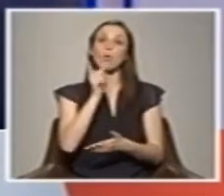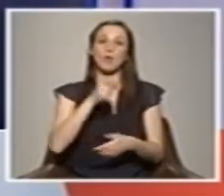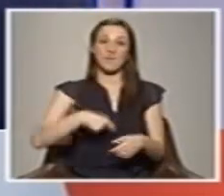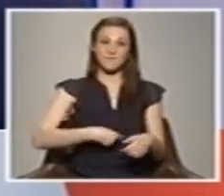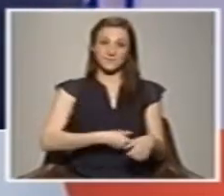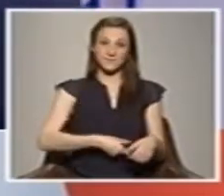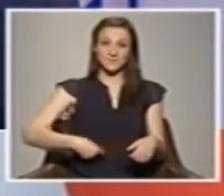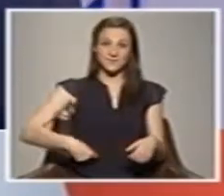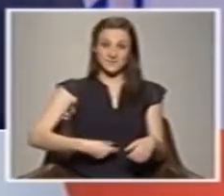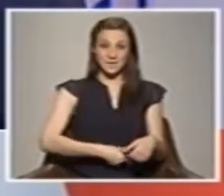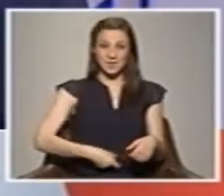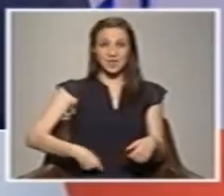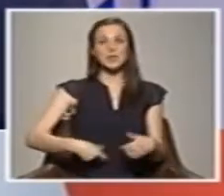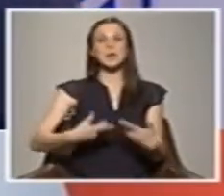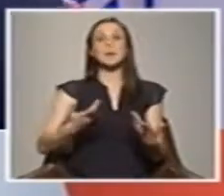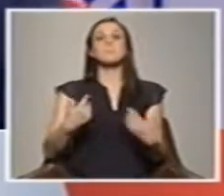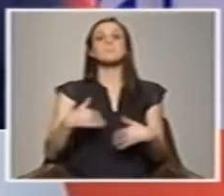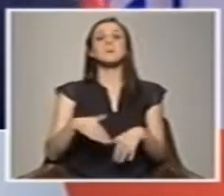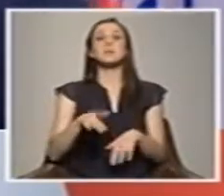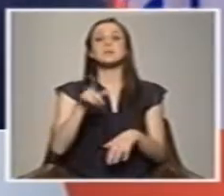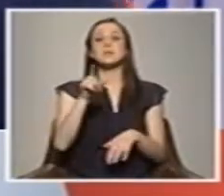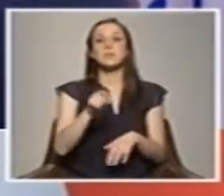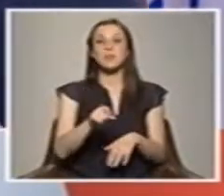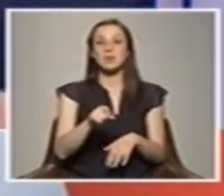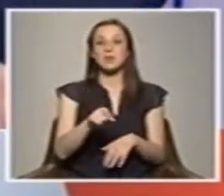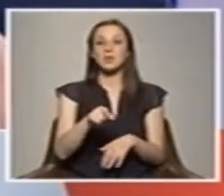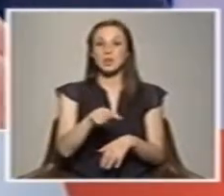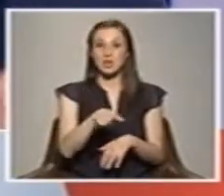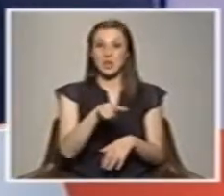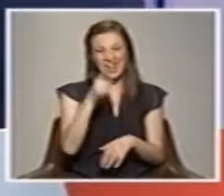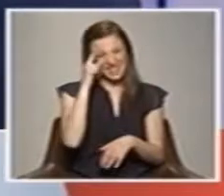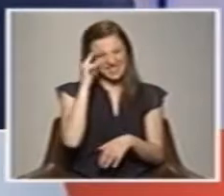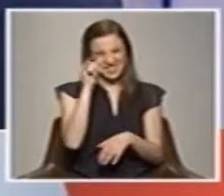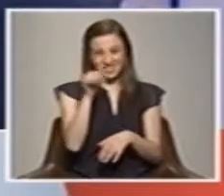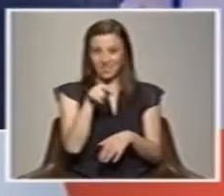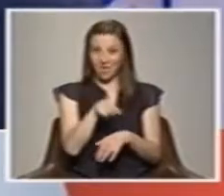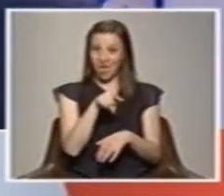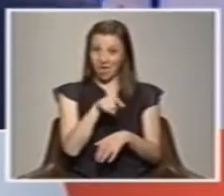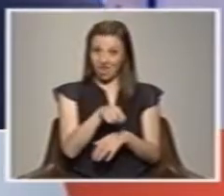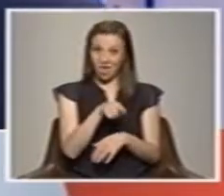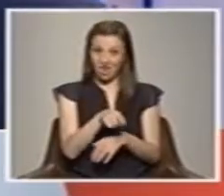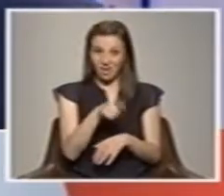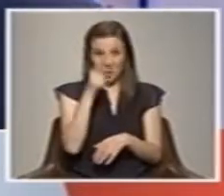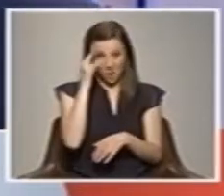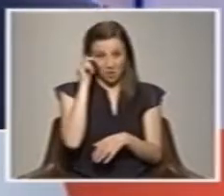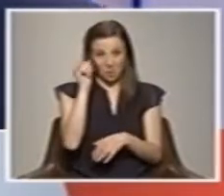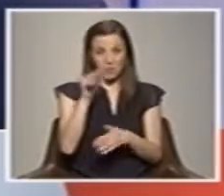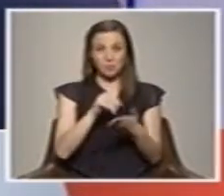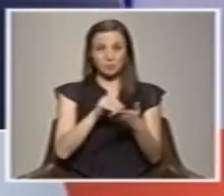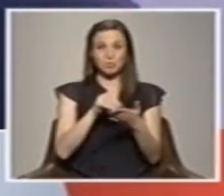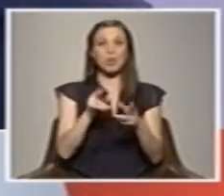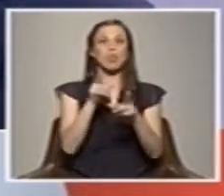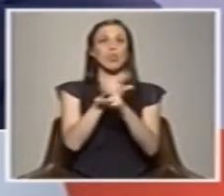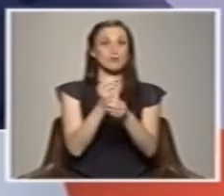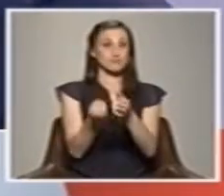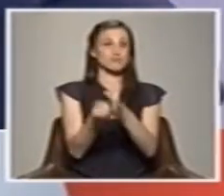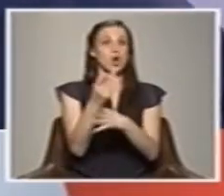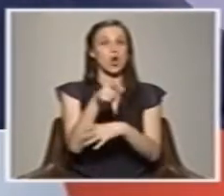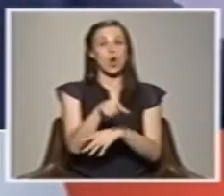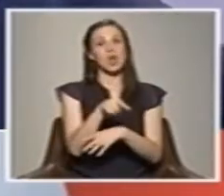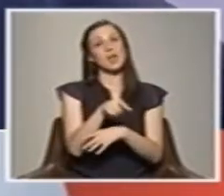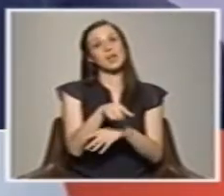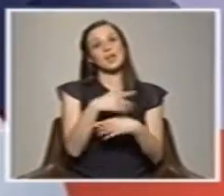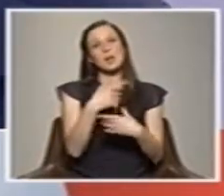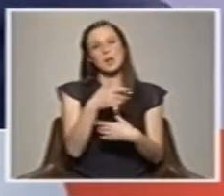o empreendedorismo que eles tiveram, e o apelo a este empreendedorismo é que é interessante, o empreendedorismo que eles tiveram, em daquilo que